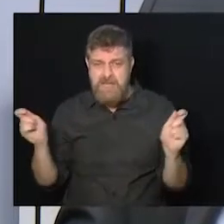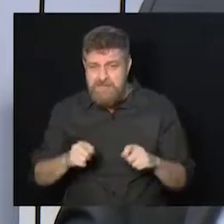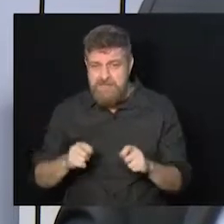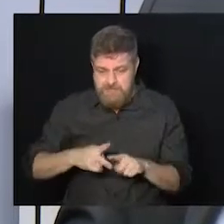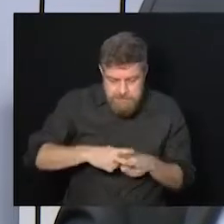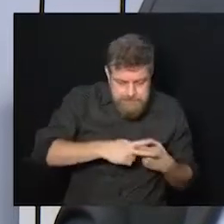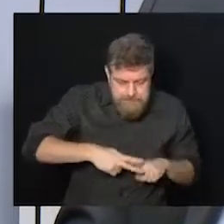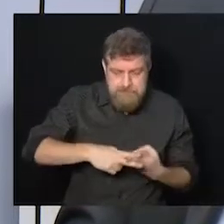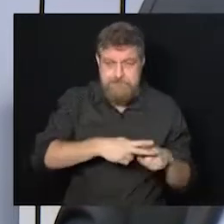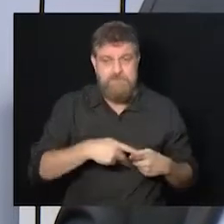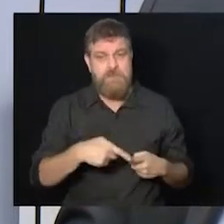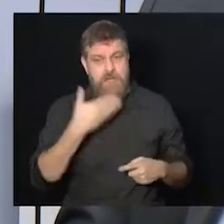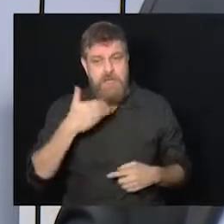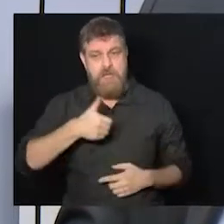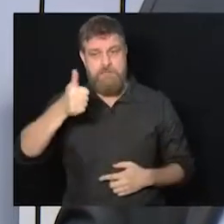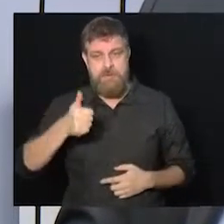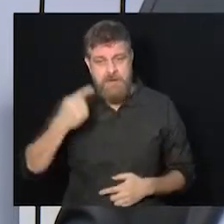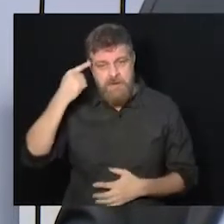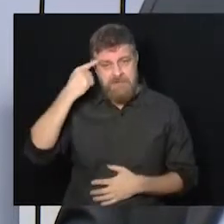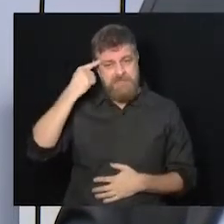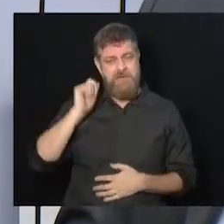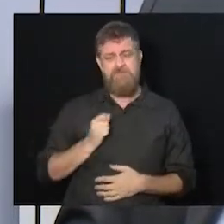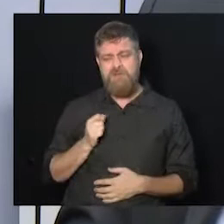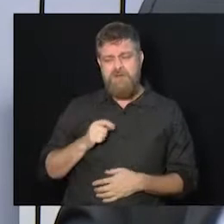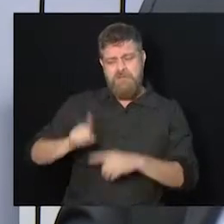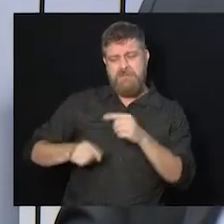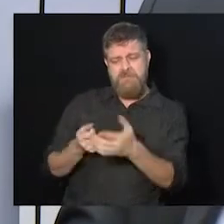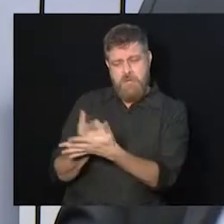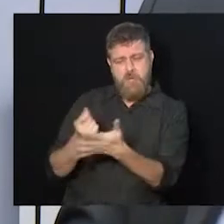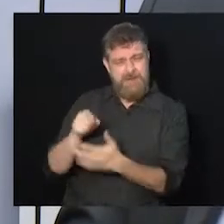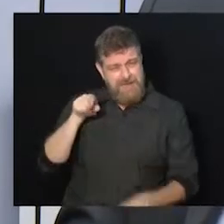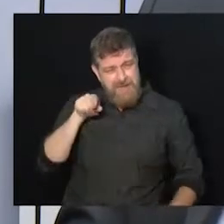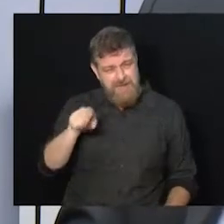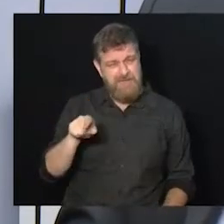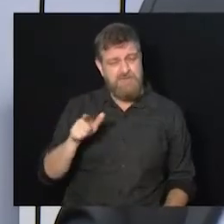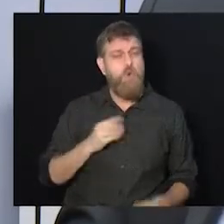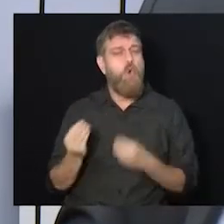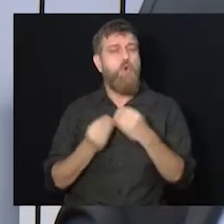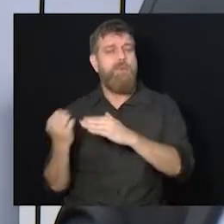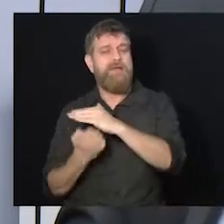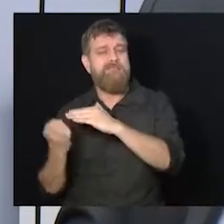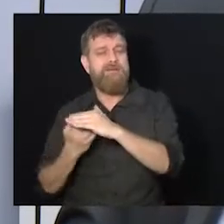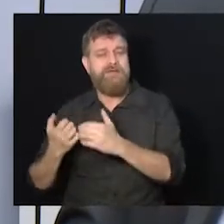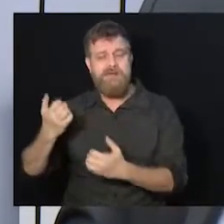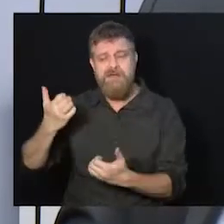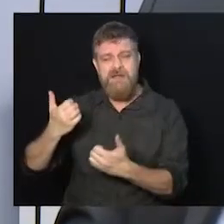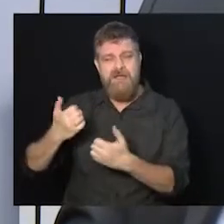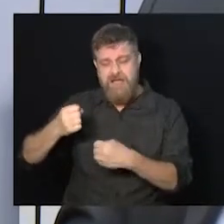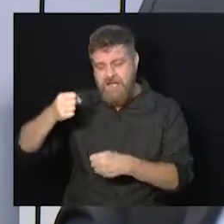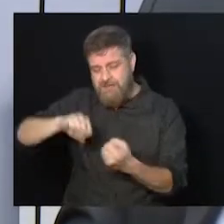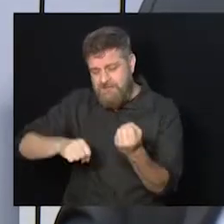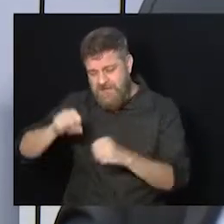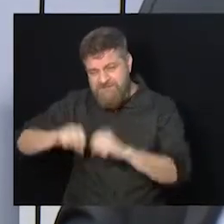consertar. E pensar no que você compra, como é que aquele empreendedor fabrica aquilo, procura